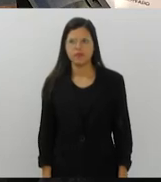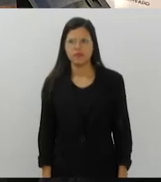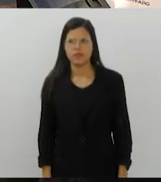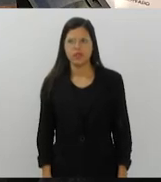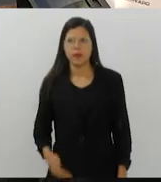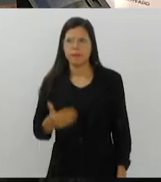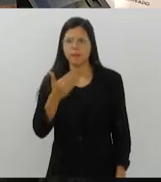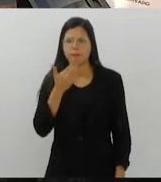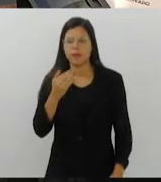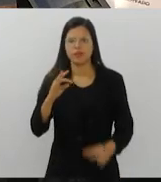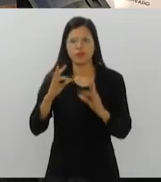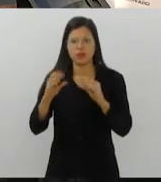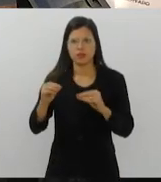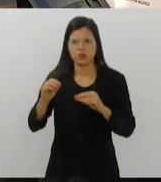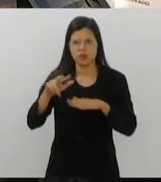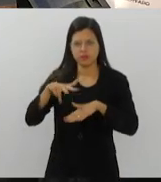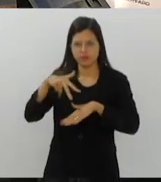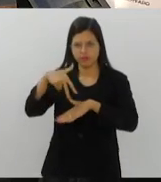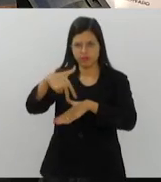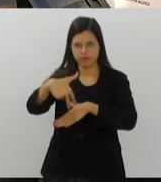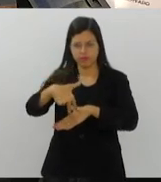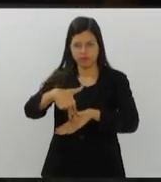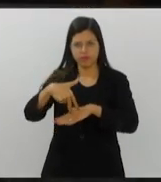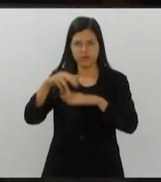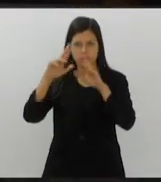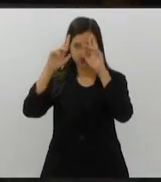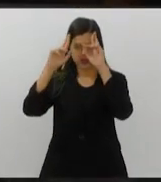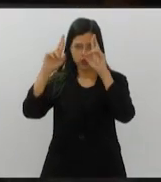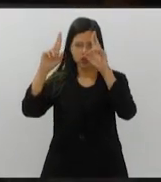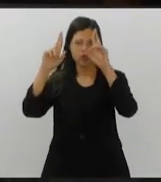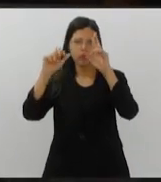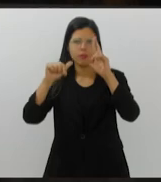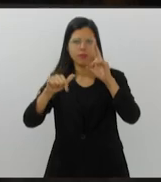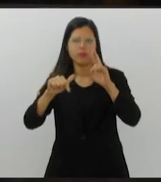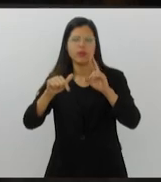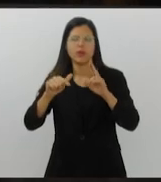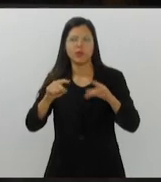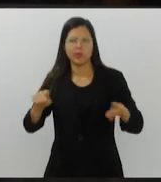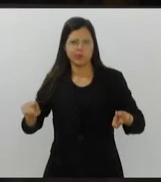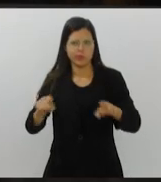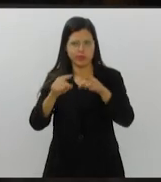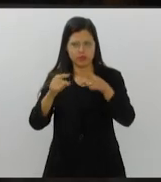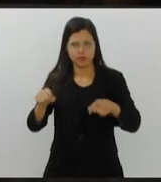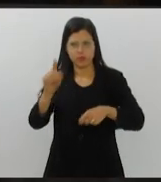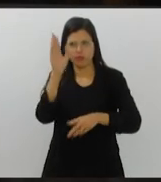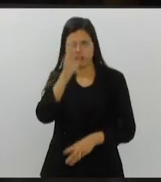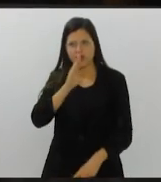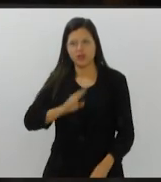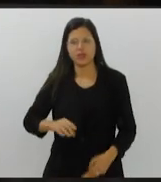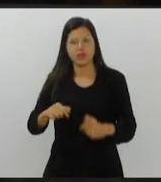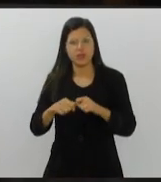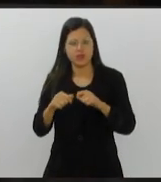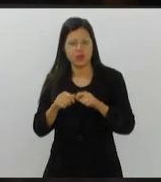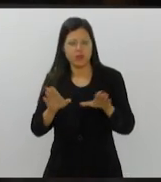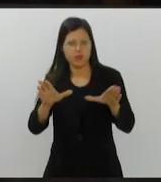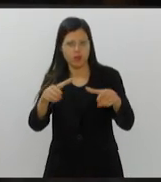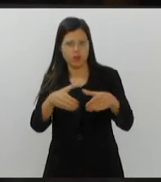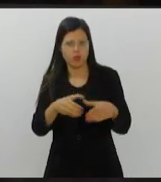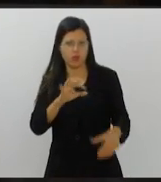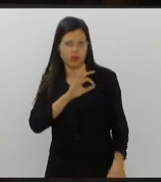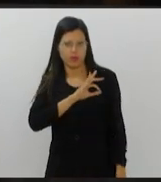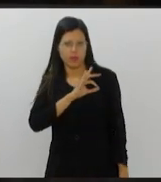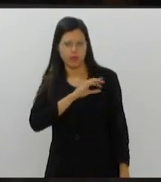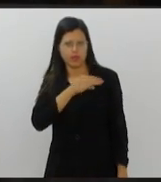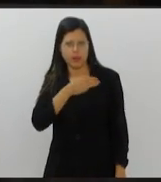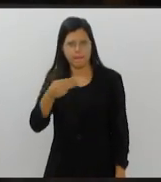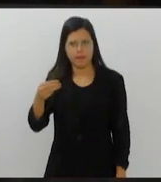Solicito a todos que se coloquem em posição de respeito para ouvirmos o hino nacional executado pela Banda da Polícia Militar sob